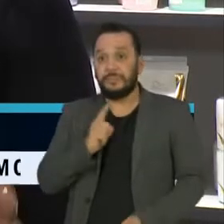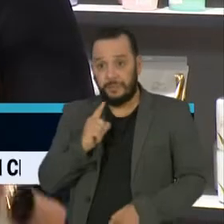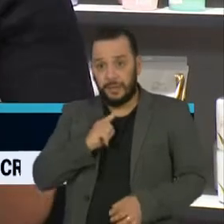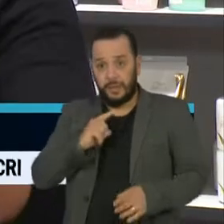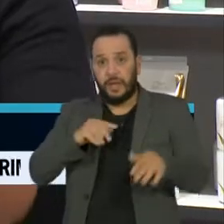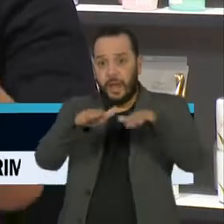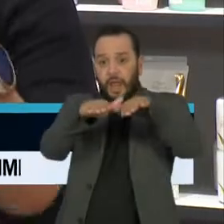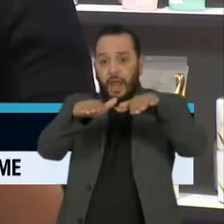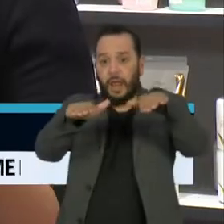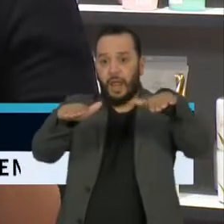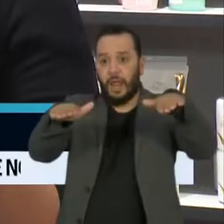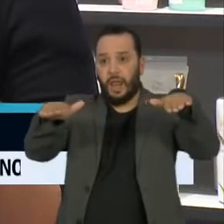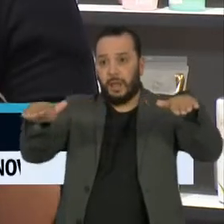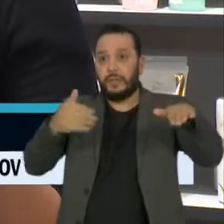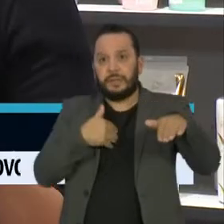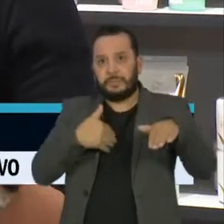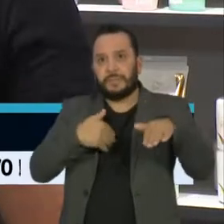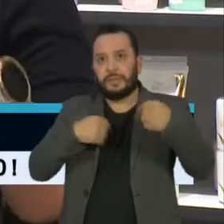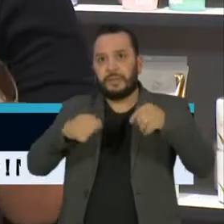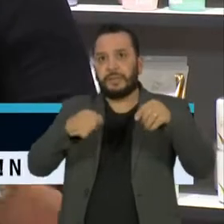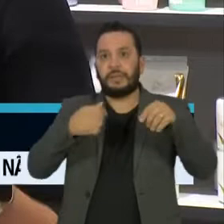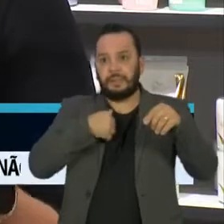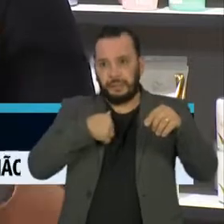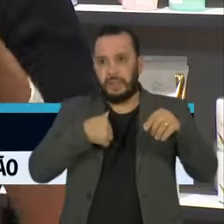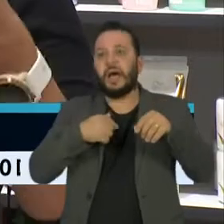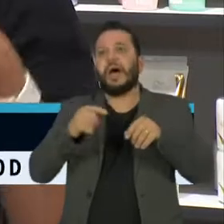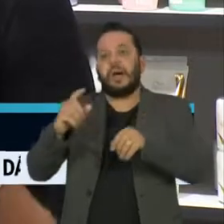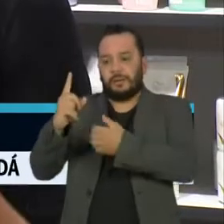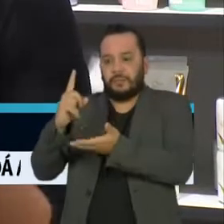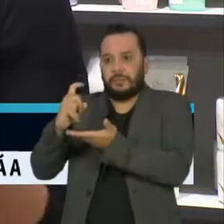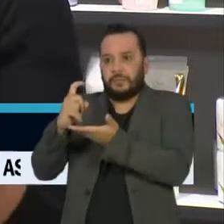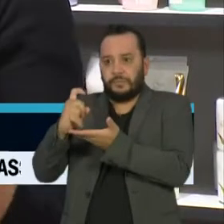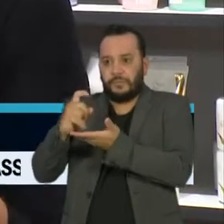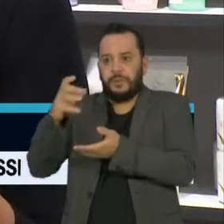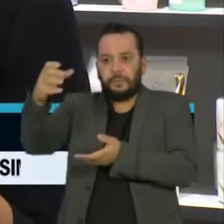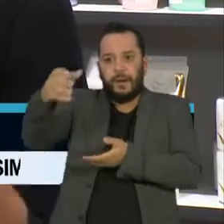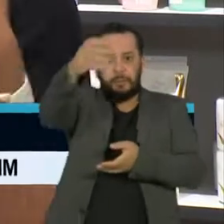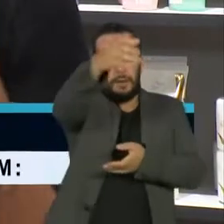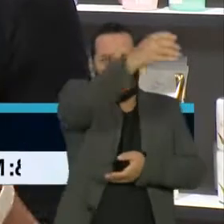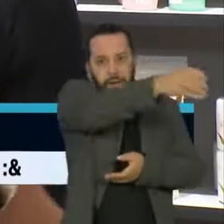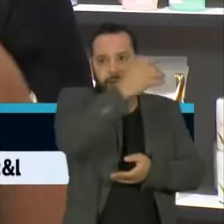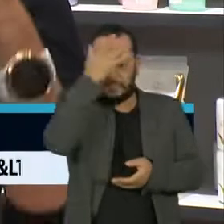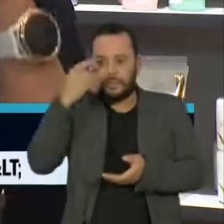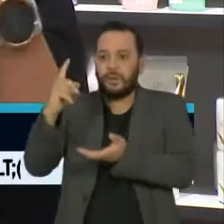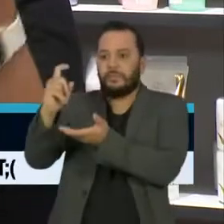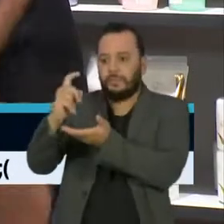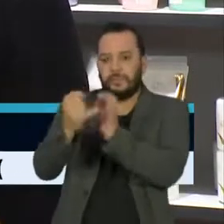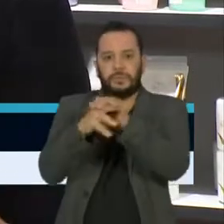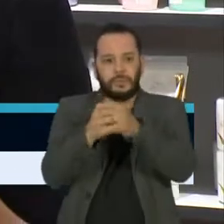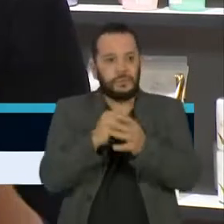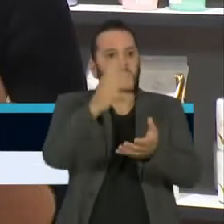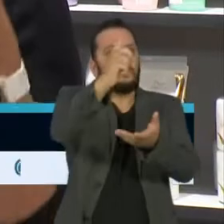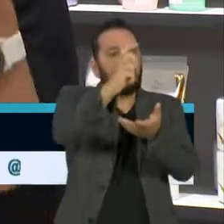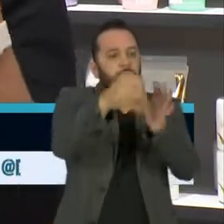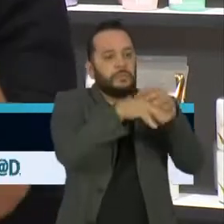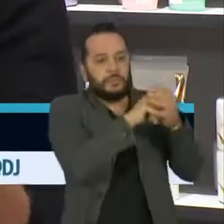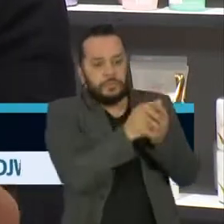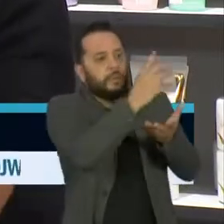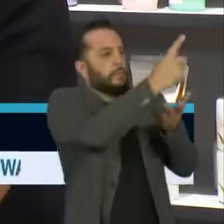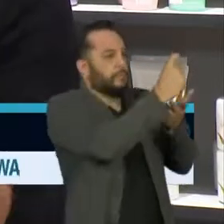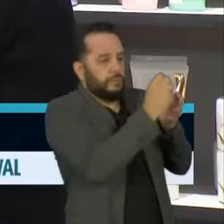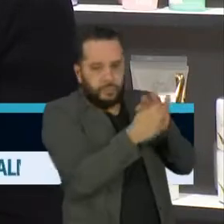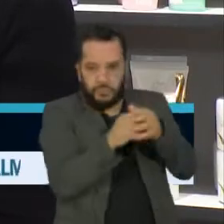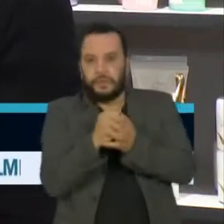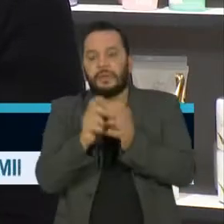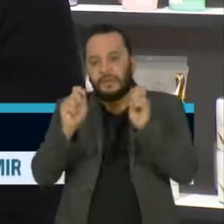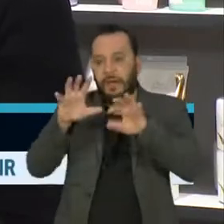tem muita prateleira é para cada 2 metros disponibilizando álcool gel que as pessoas se sentirem mais confortáveis e seguras na hora de manusear um produto